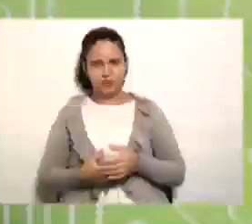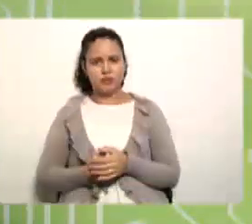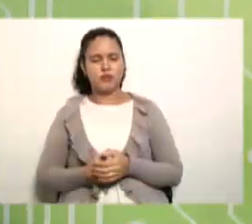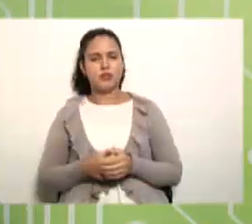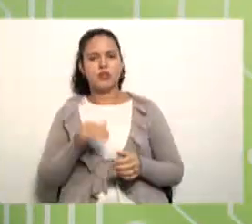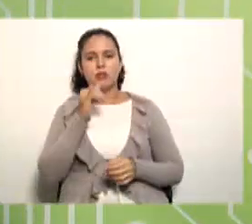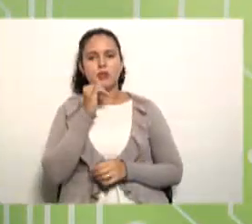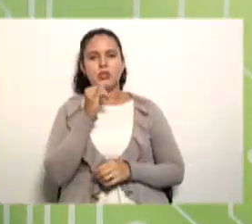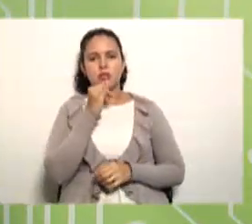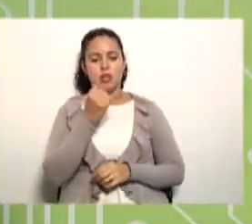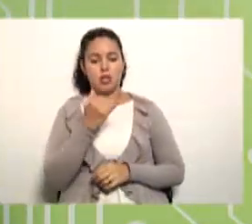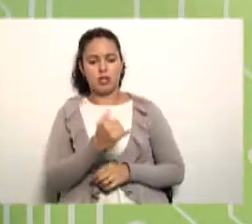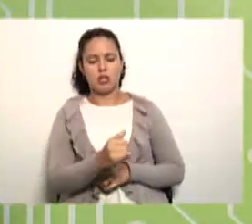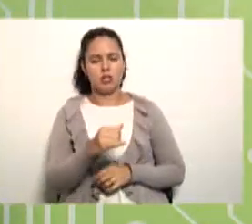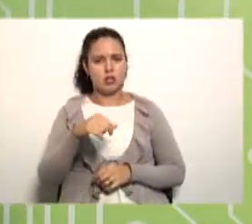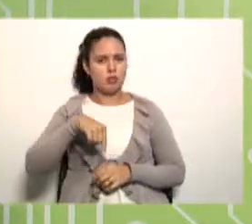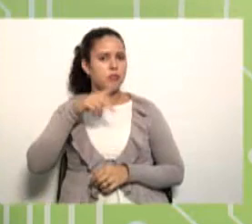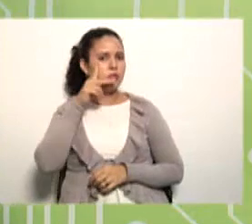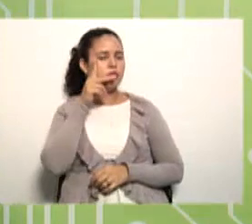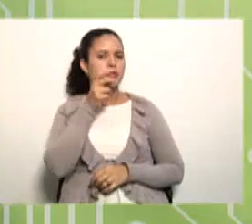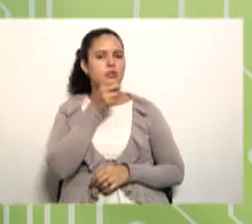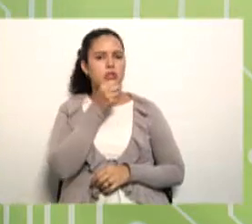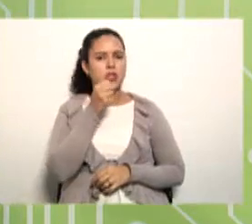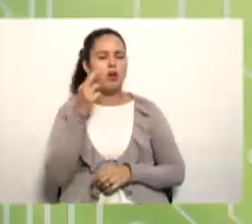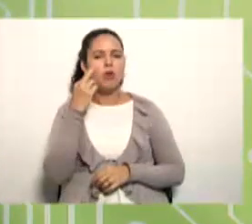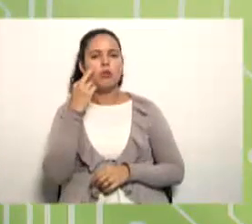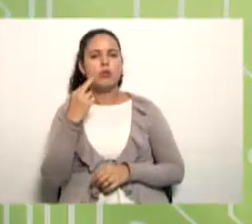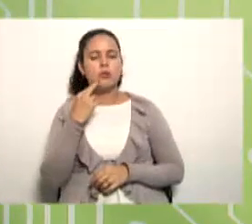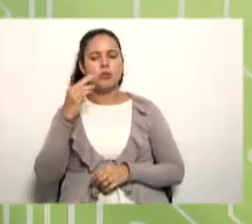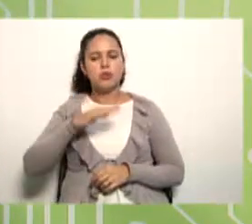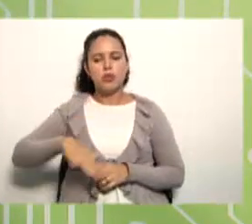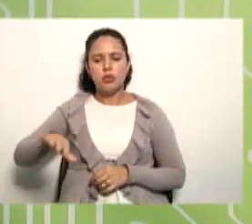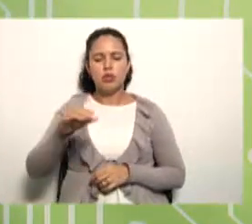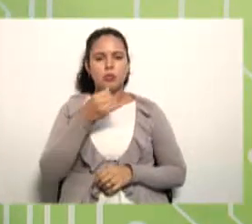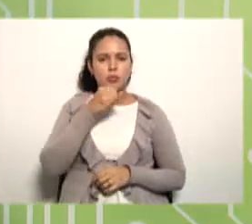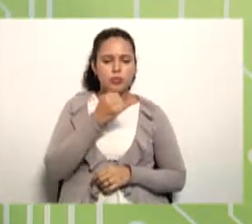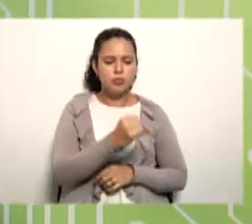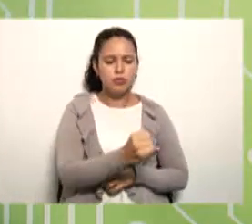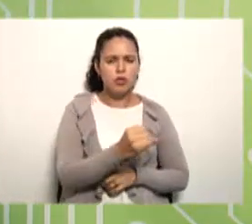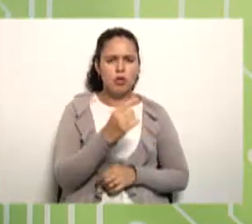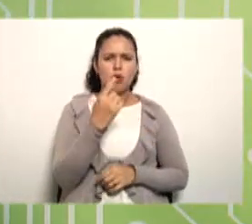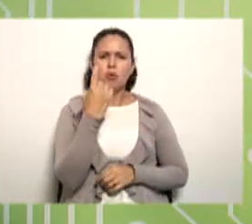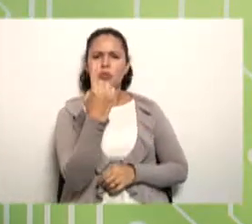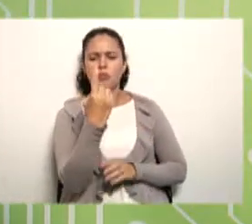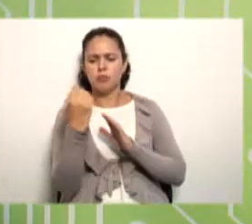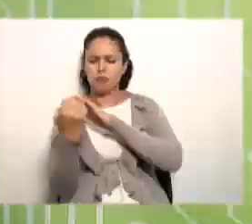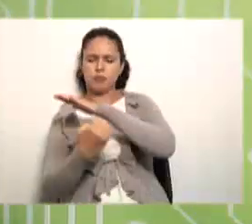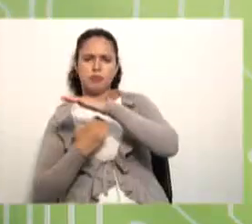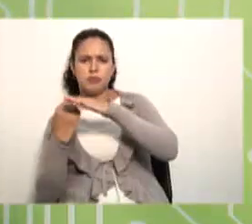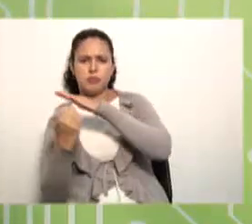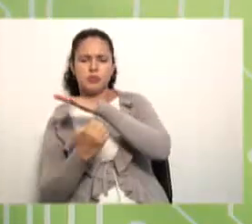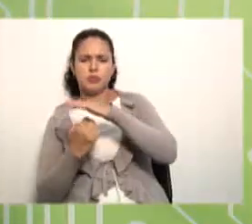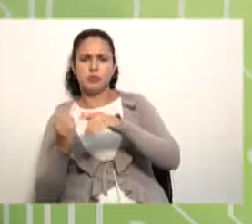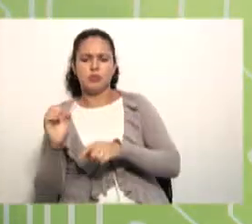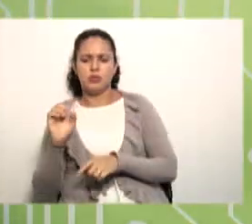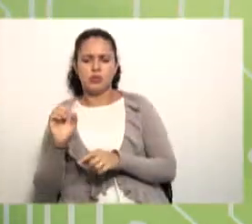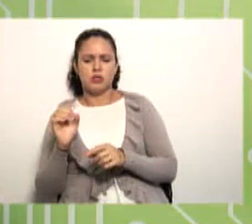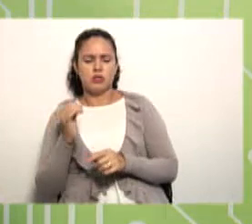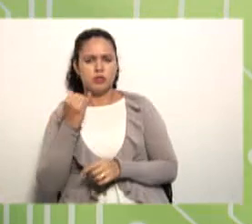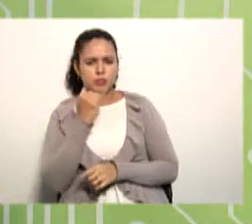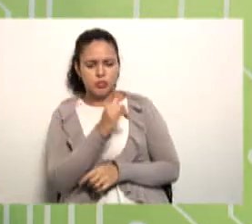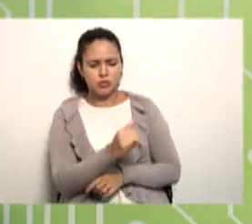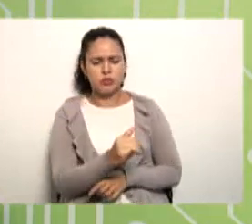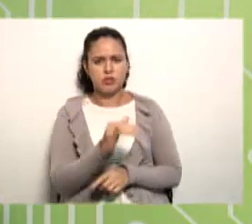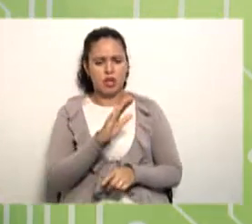uma empresa oferecendo energia elétrica para a sua casa, para a sua escola? Isso ocorre porque essa empresa ela tem uma